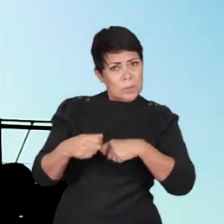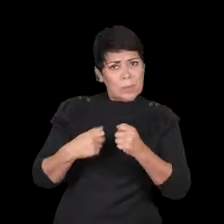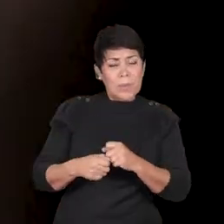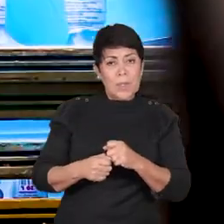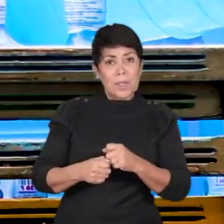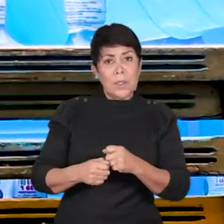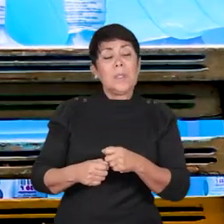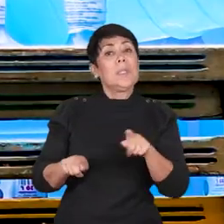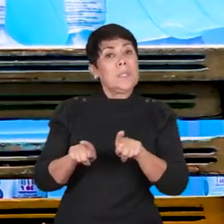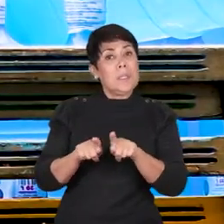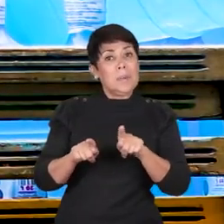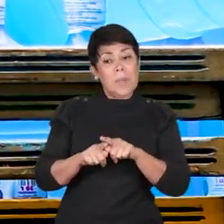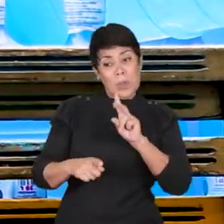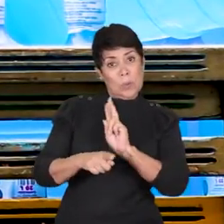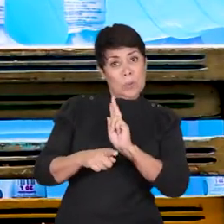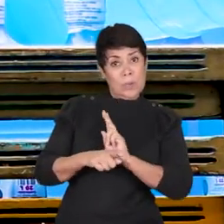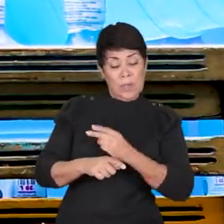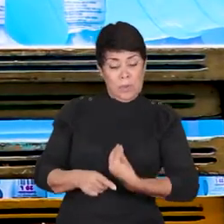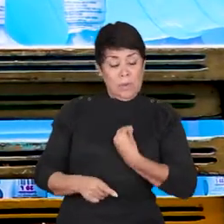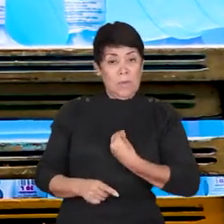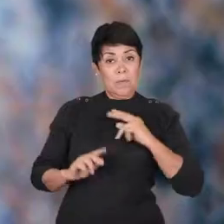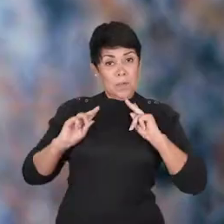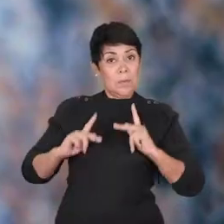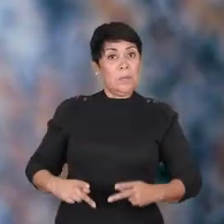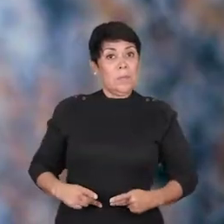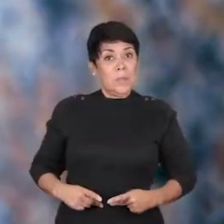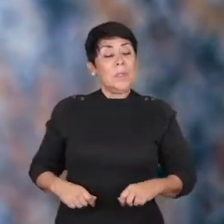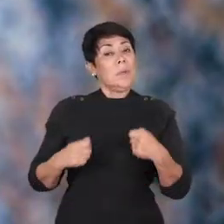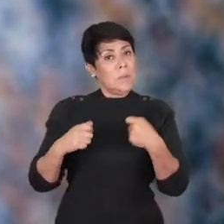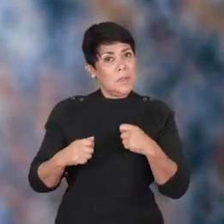pelo comércio e disputada para o abastecimento humano.